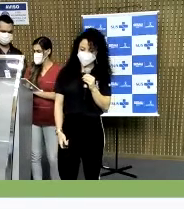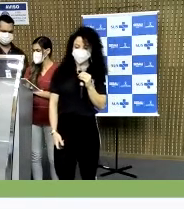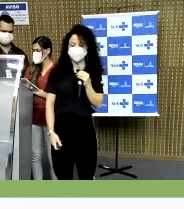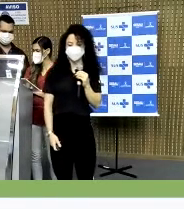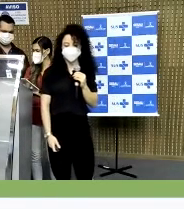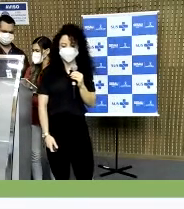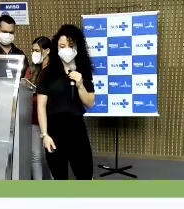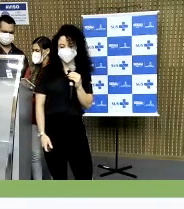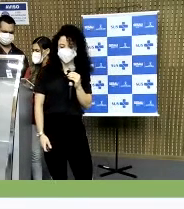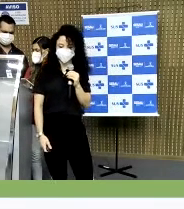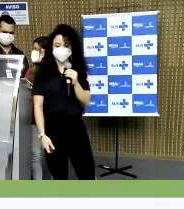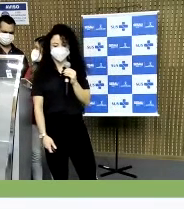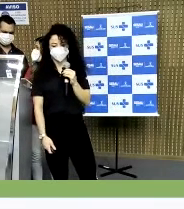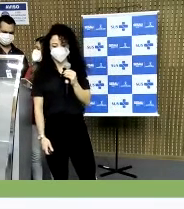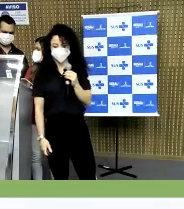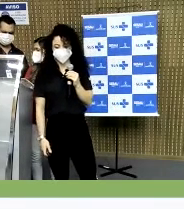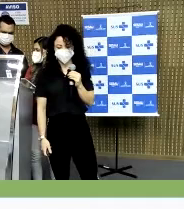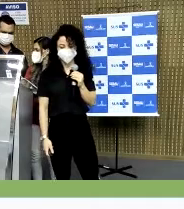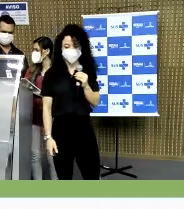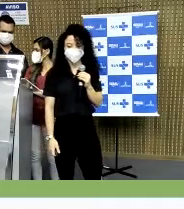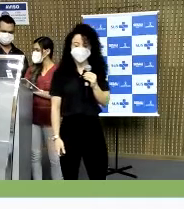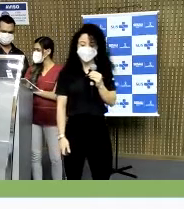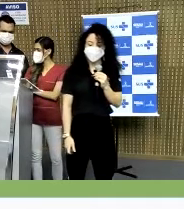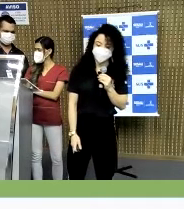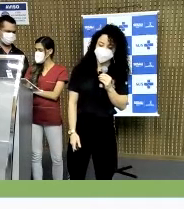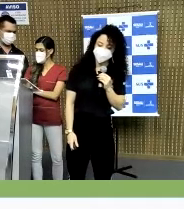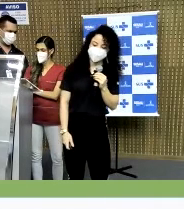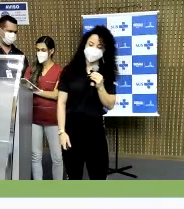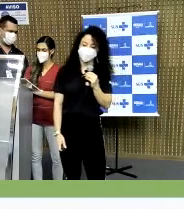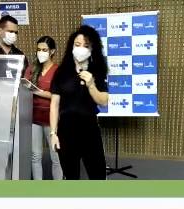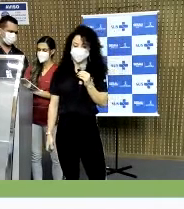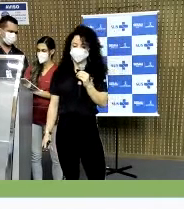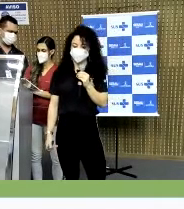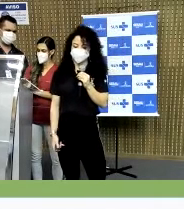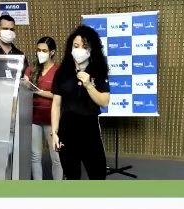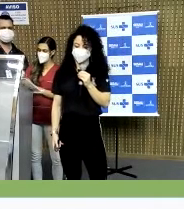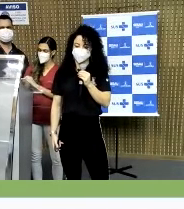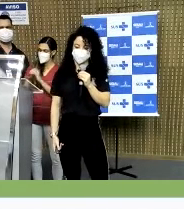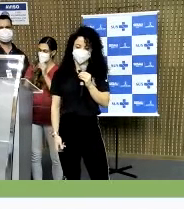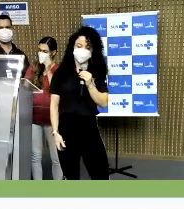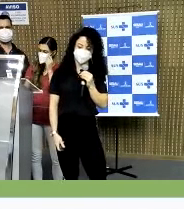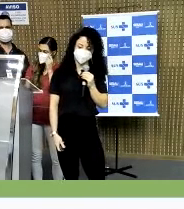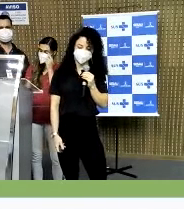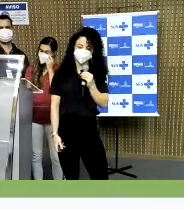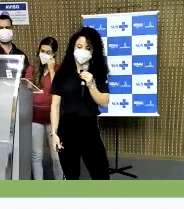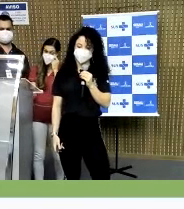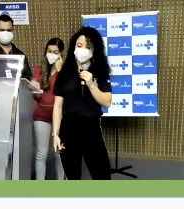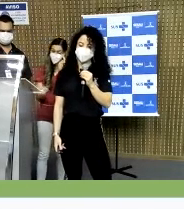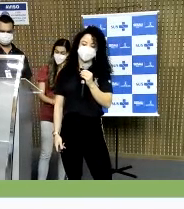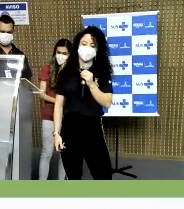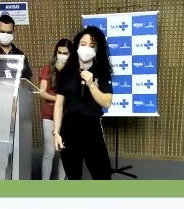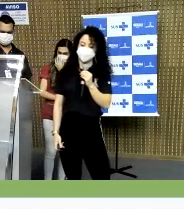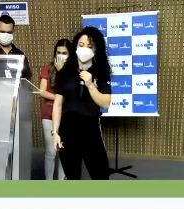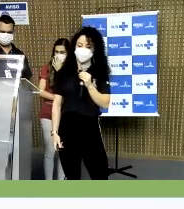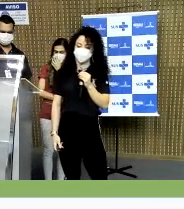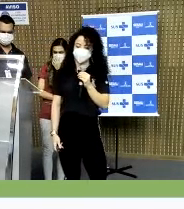puericultura, nós temos uma população de 282 crianças, né? Em 2020, nós conseguimos contemplar 24%, e